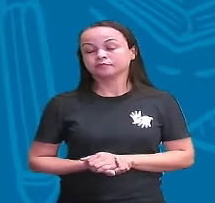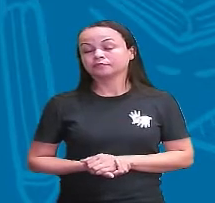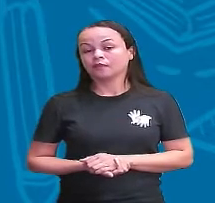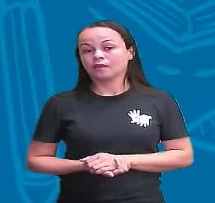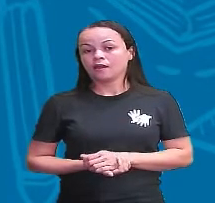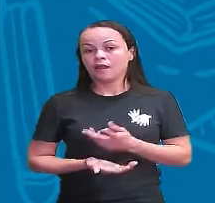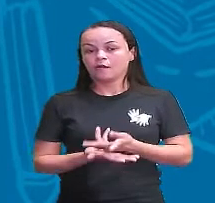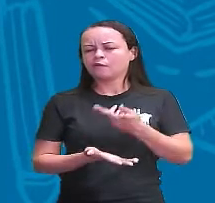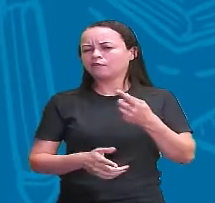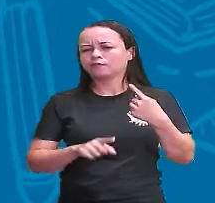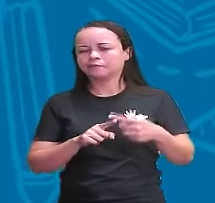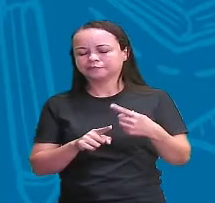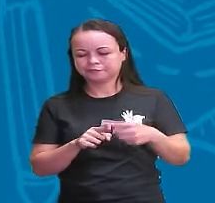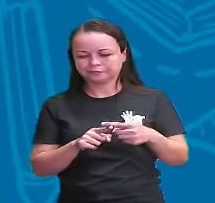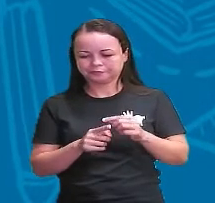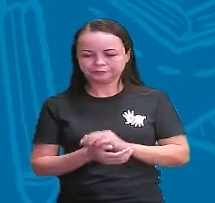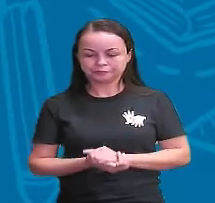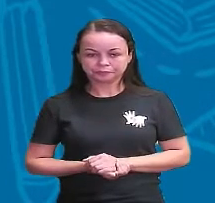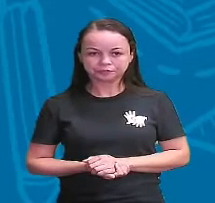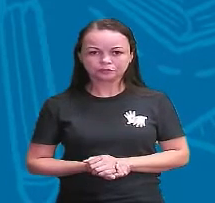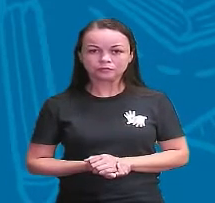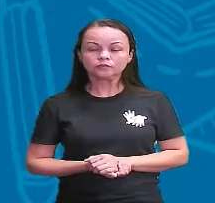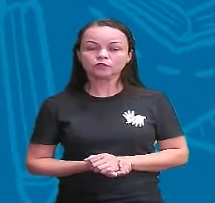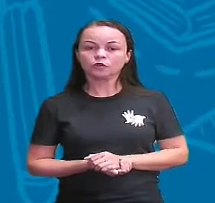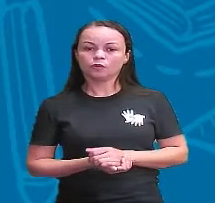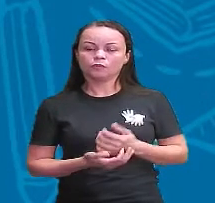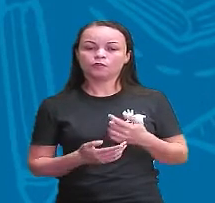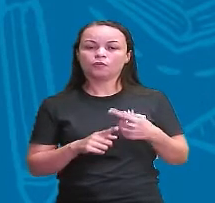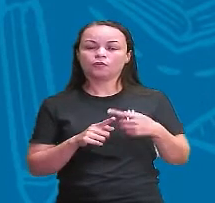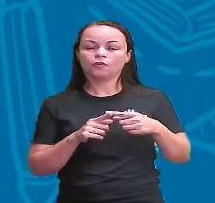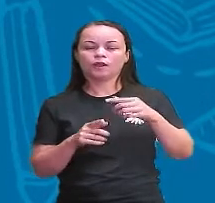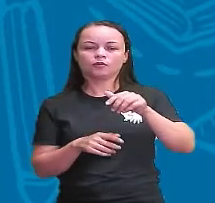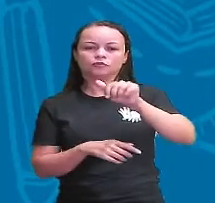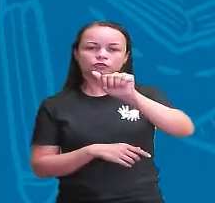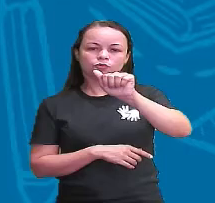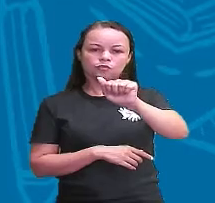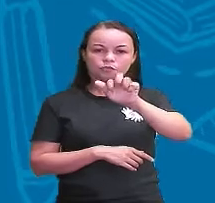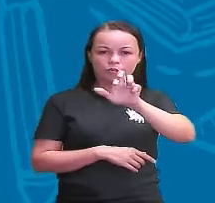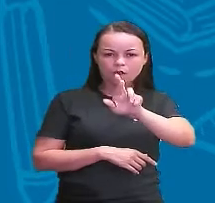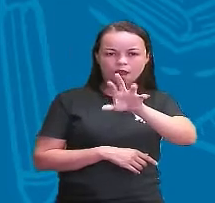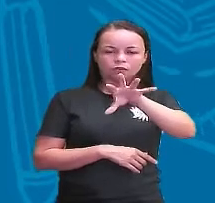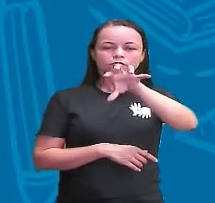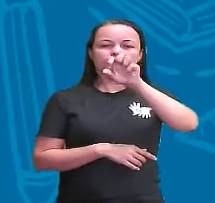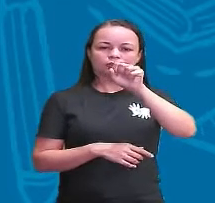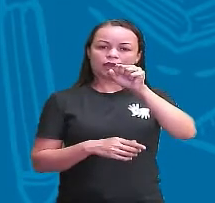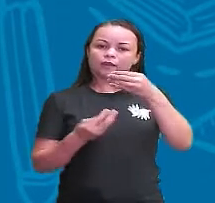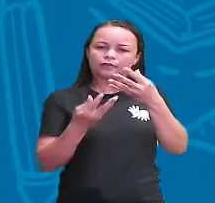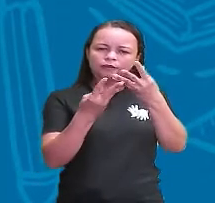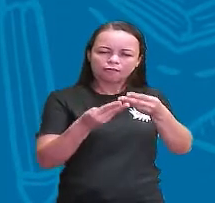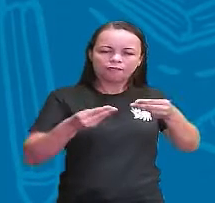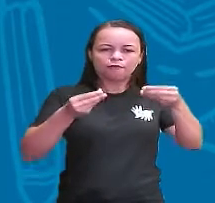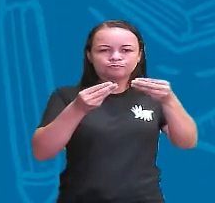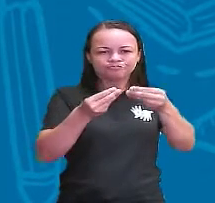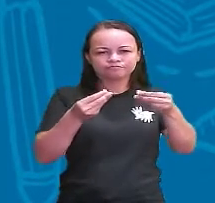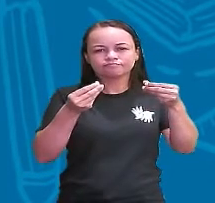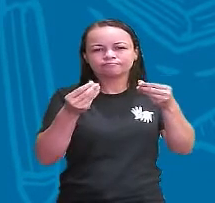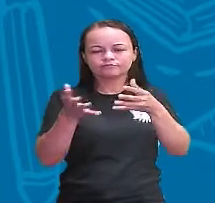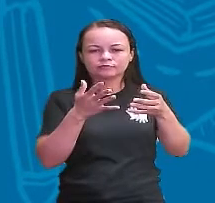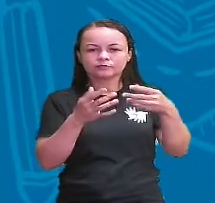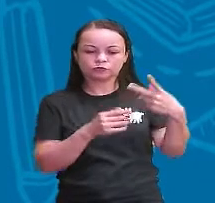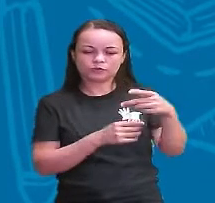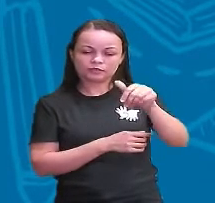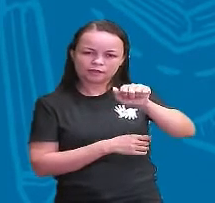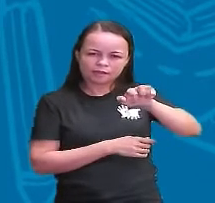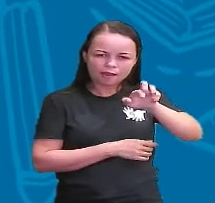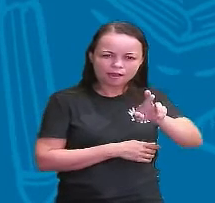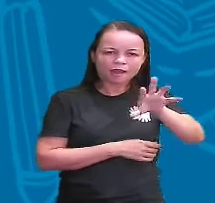quê? Porque o nosso ar, o ar que está no nosso entorno, ele tem uma certa umidade. Então, quando esse ar que